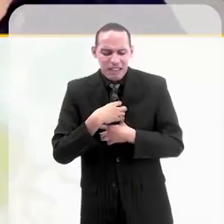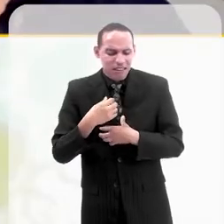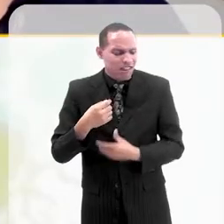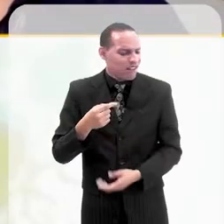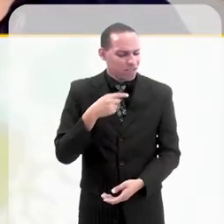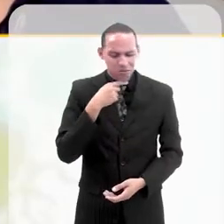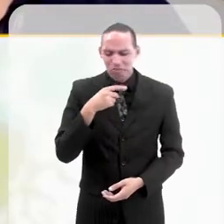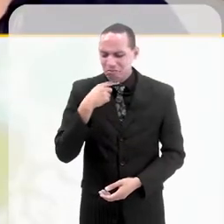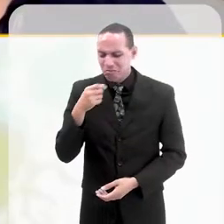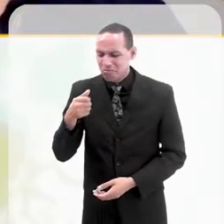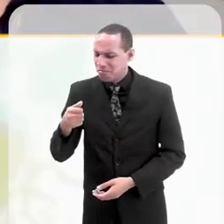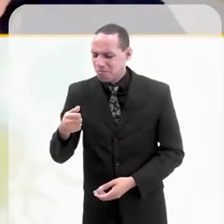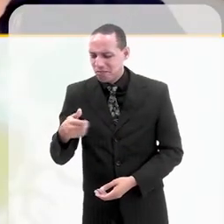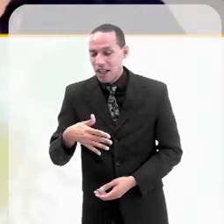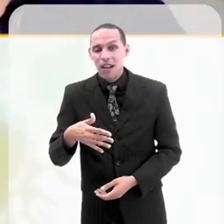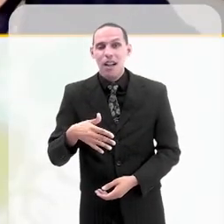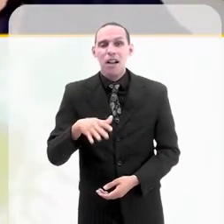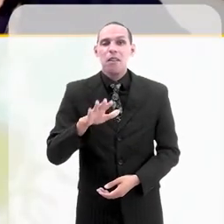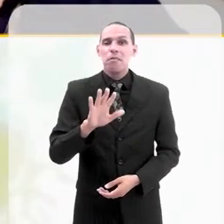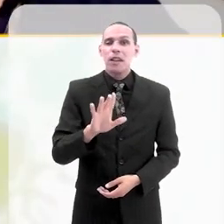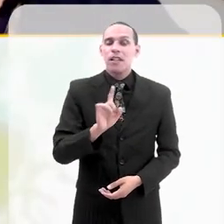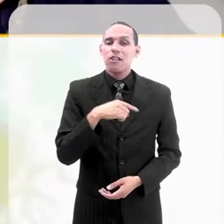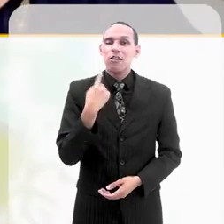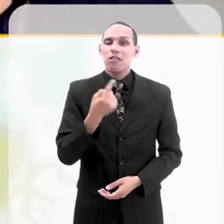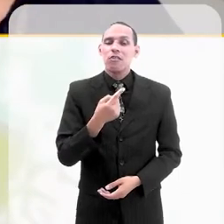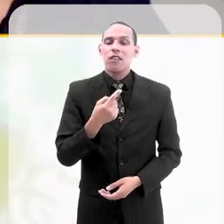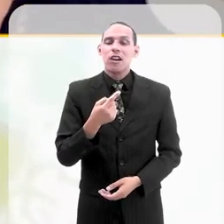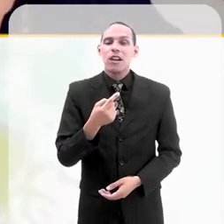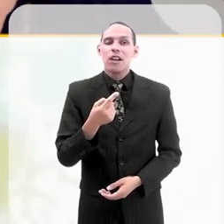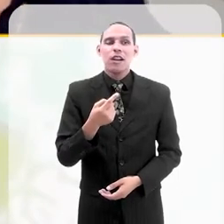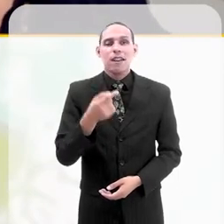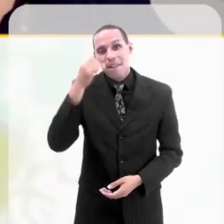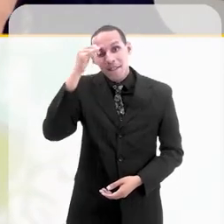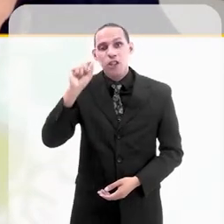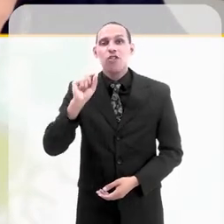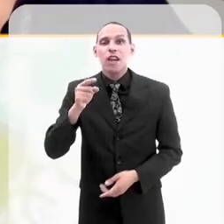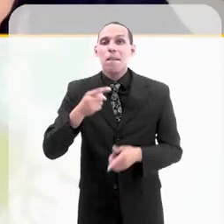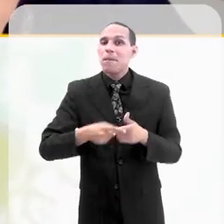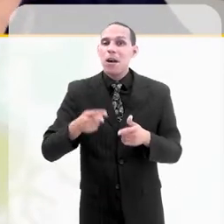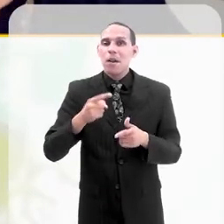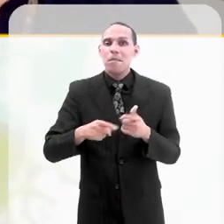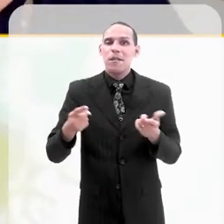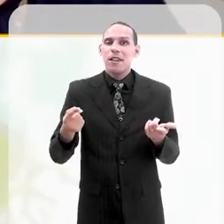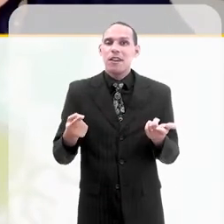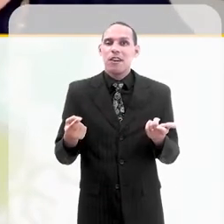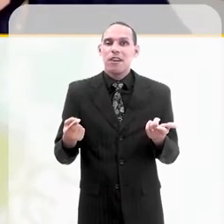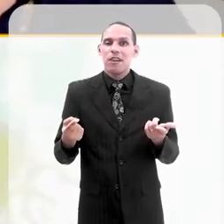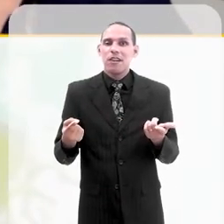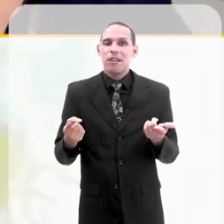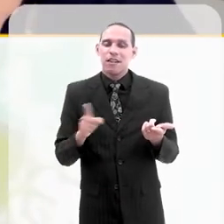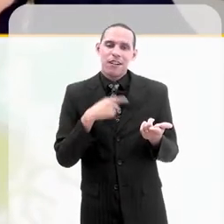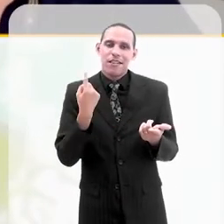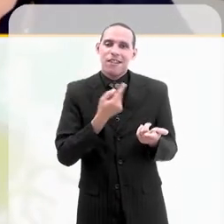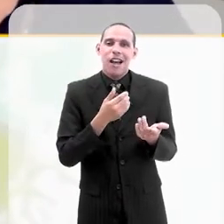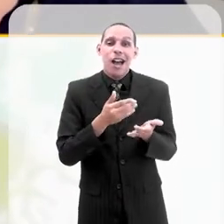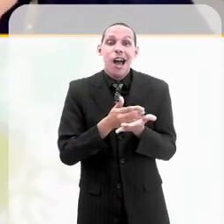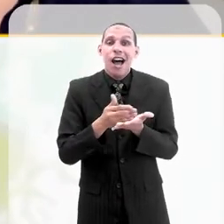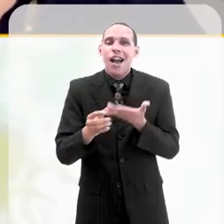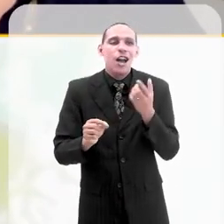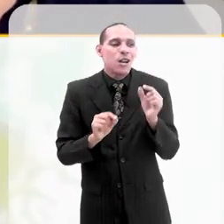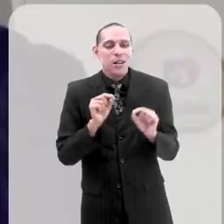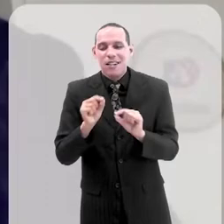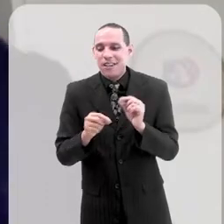E às Sim. vezes, quando a gente se sente incapaz, a gente nega, né, o problema, a gente não quer ver o problema. A gente começa a ficar